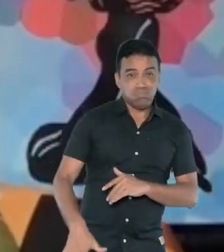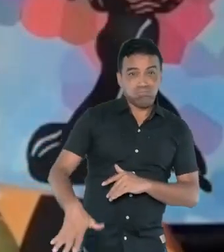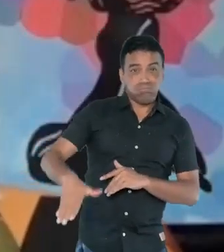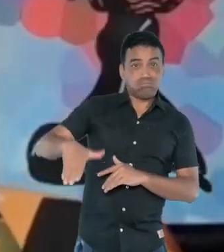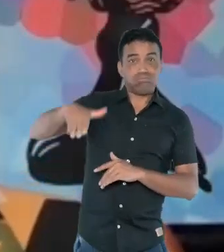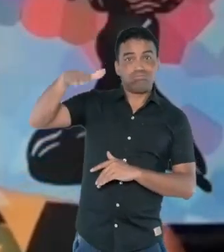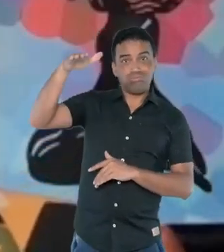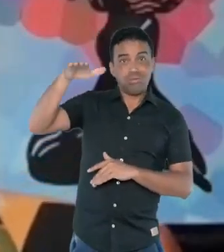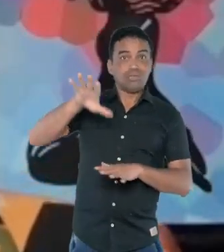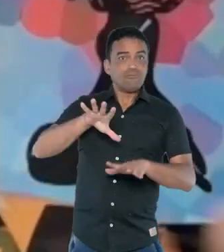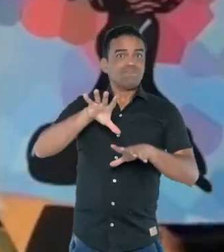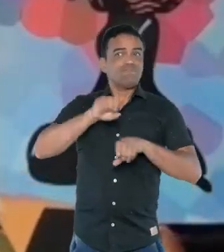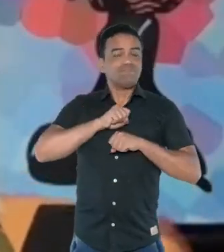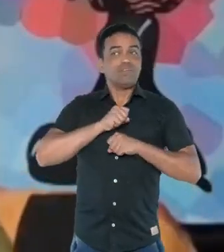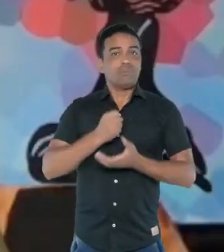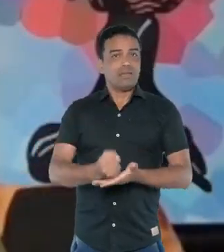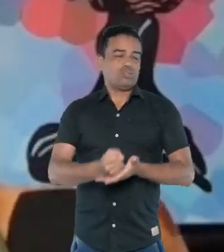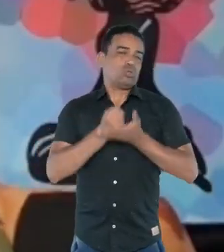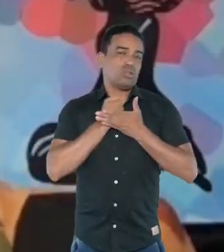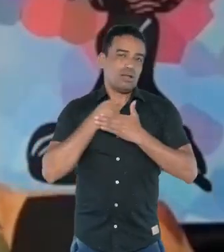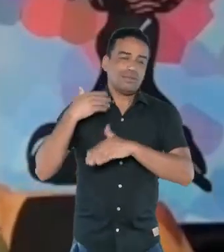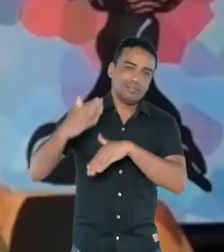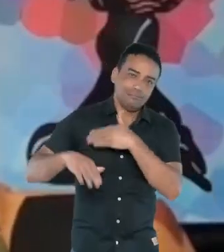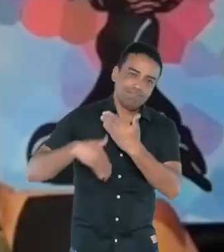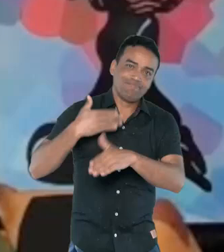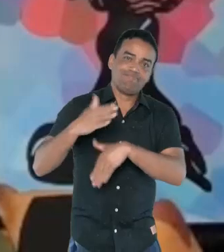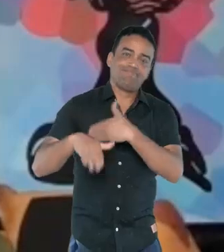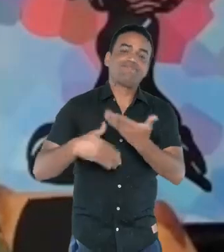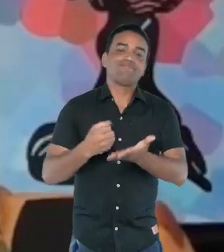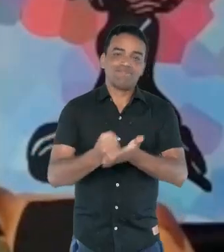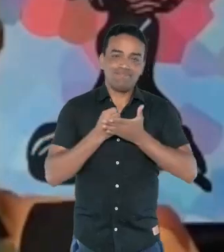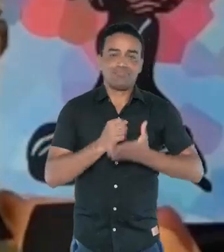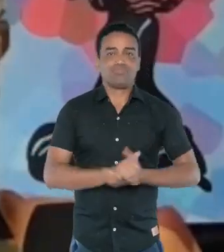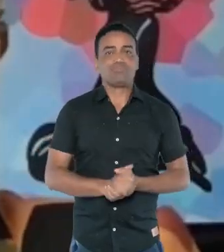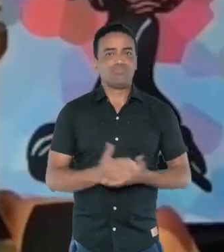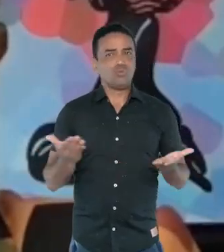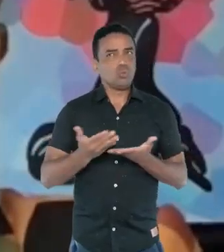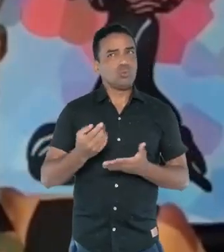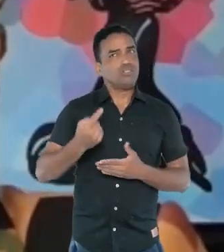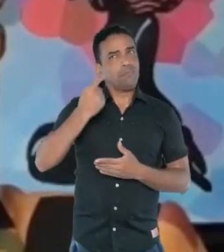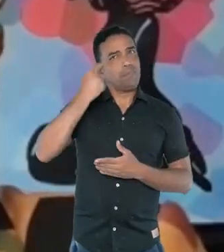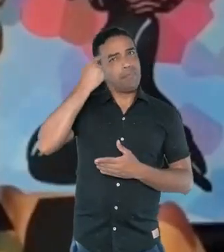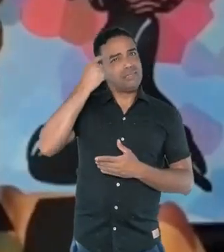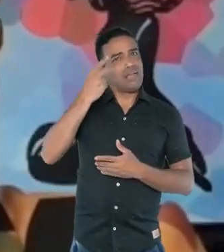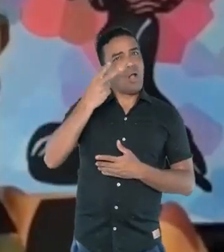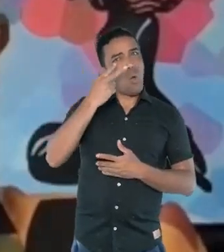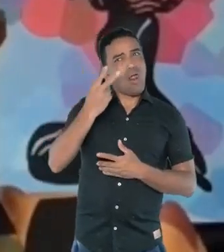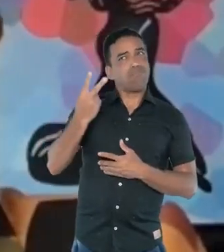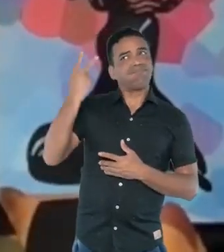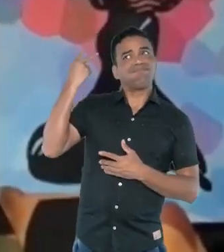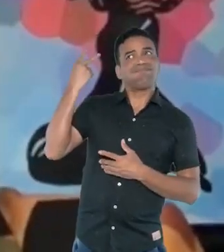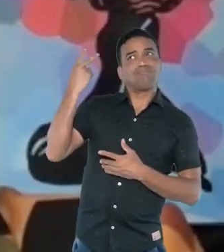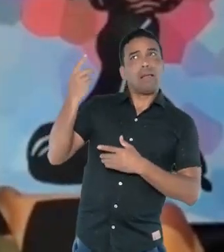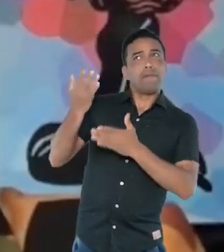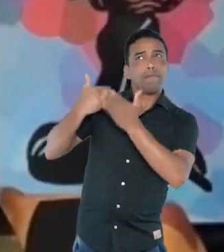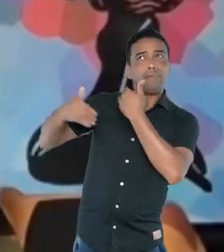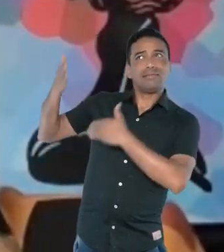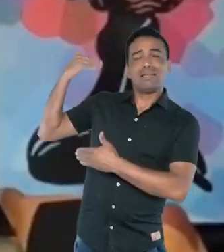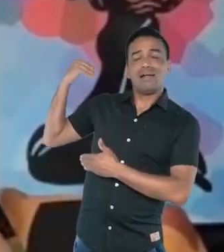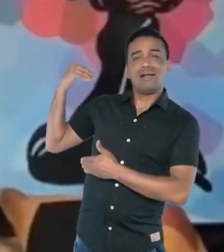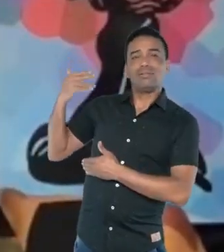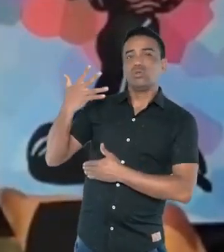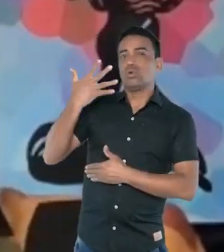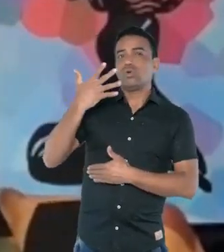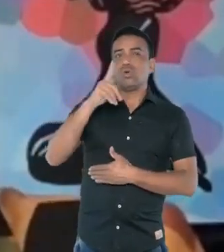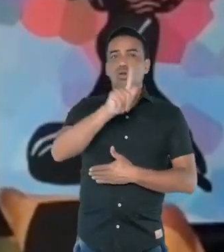estão ancorando esse processo, né? Então, hoje, poder olhar para trás e dizer para a pequena Grazi: olha,